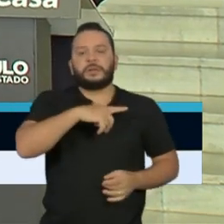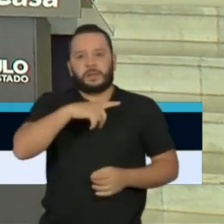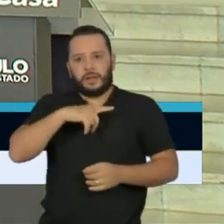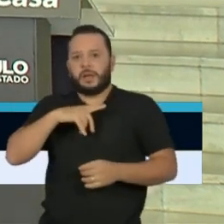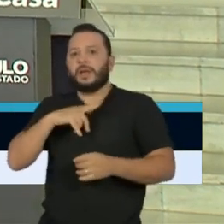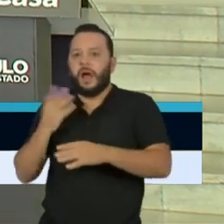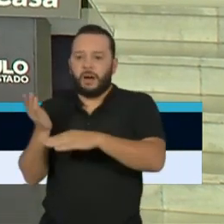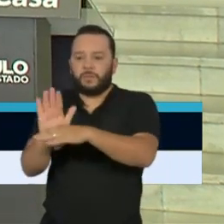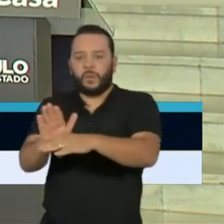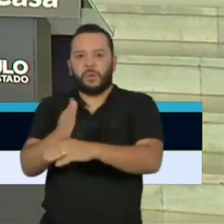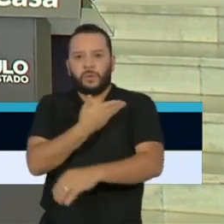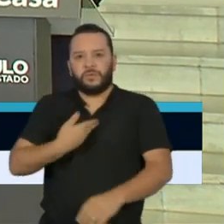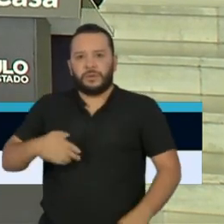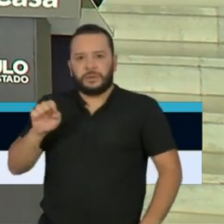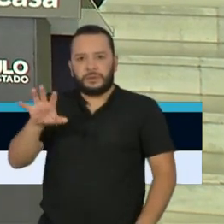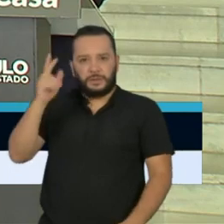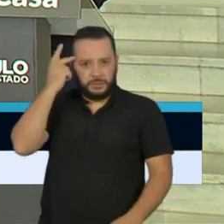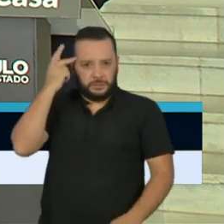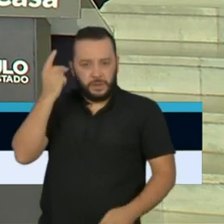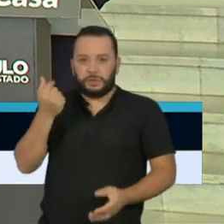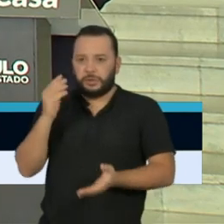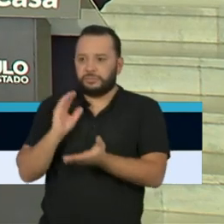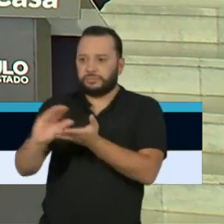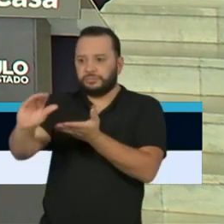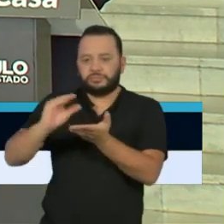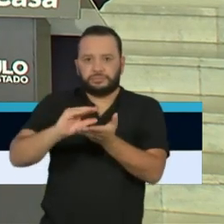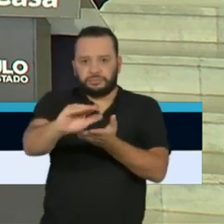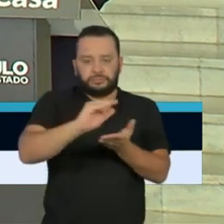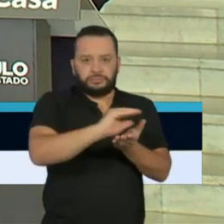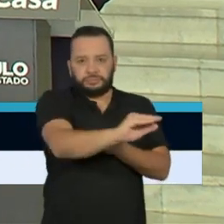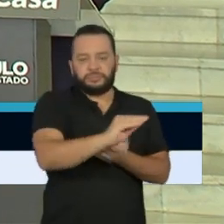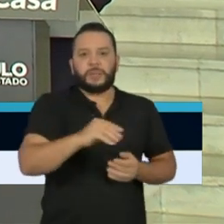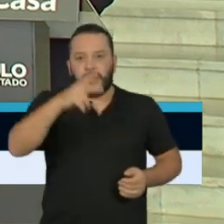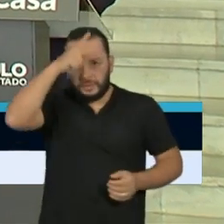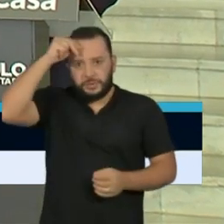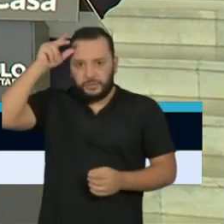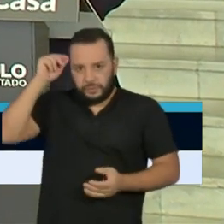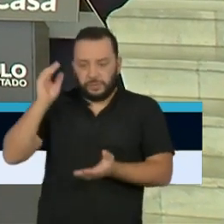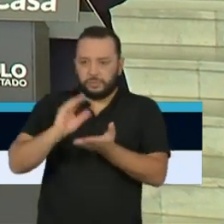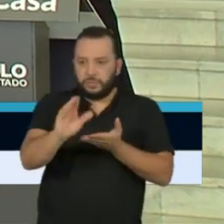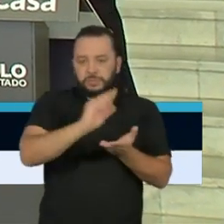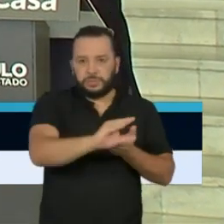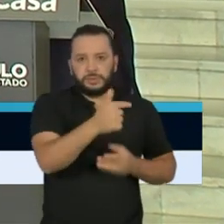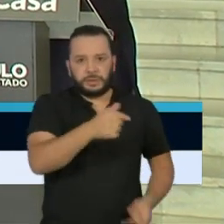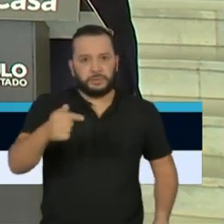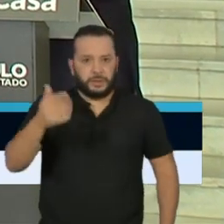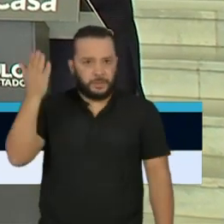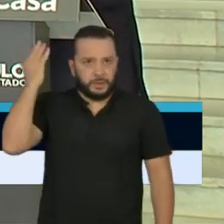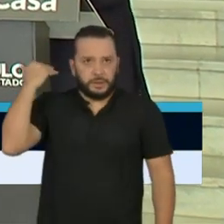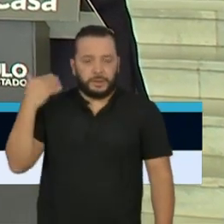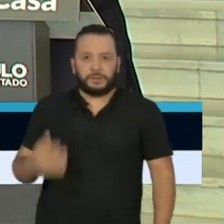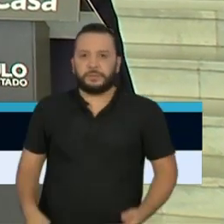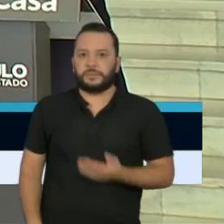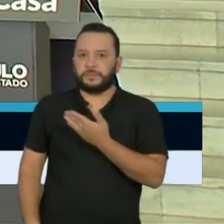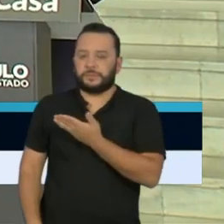Estado de São Paulo, recursos, aliás, já repassados às prefeituras na semana anterior. Dr.